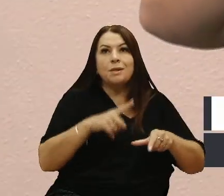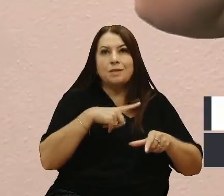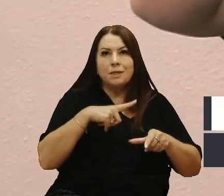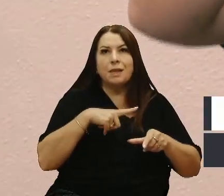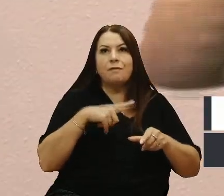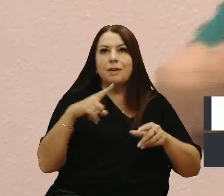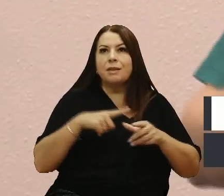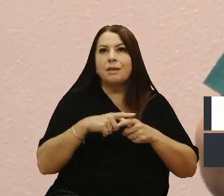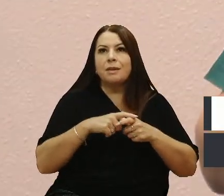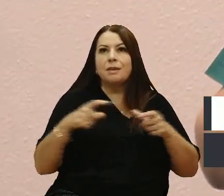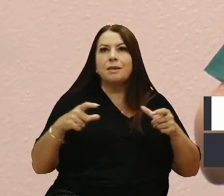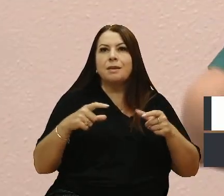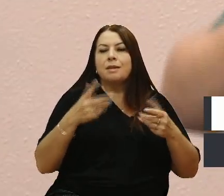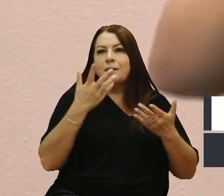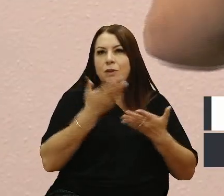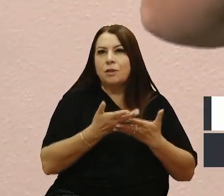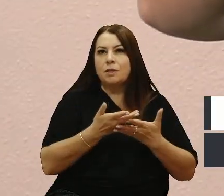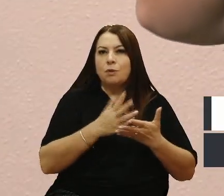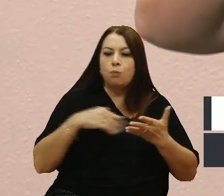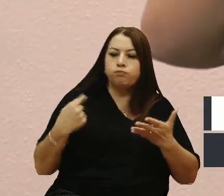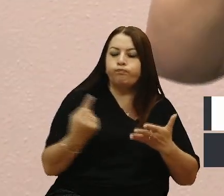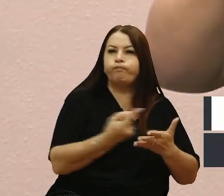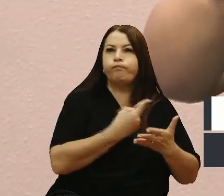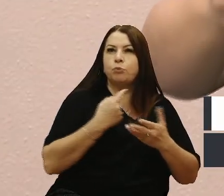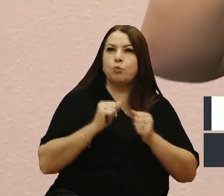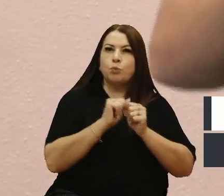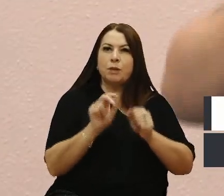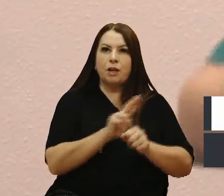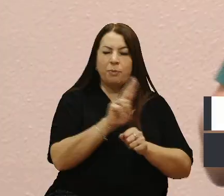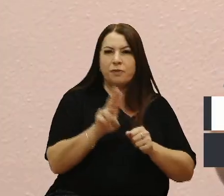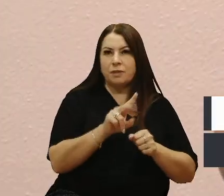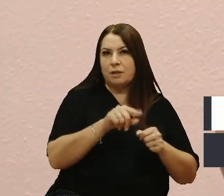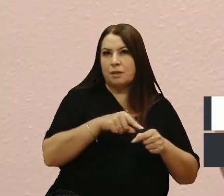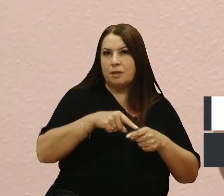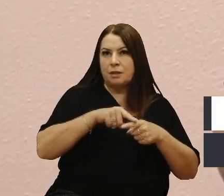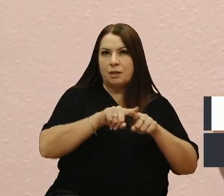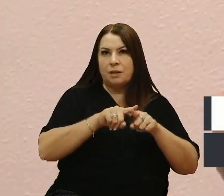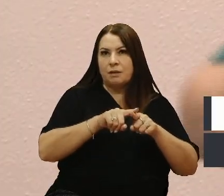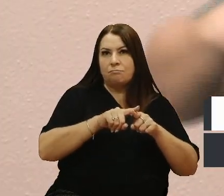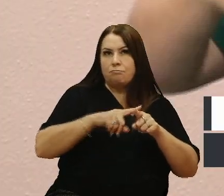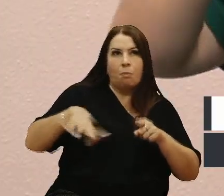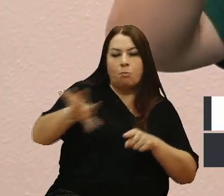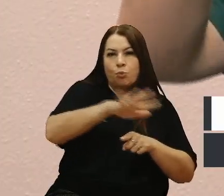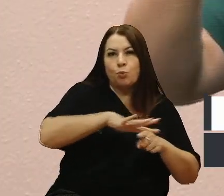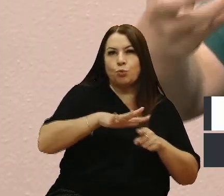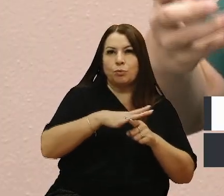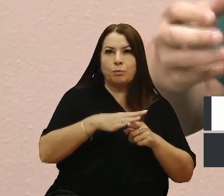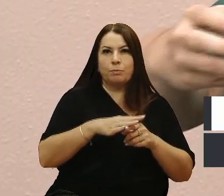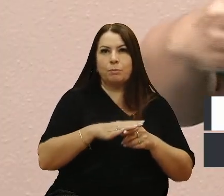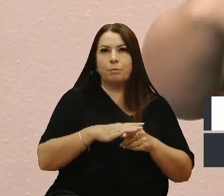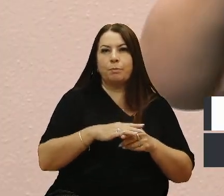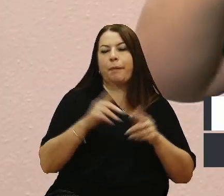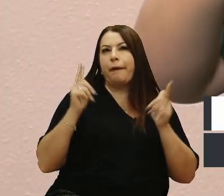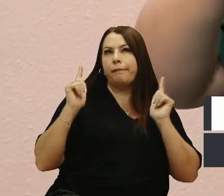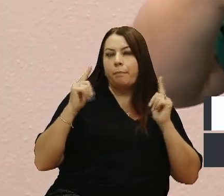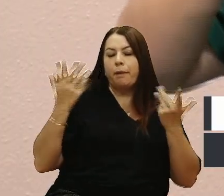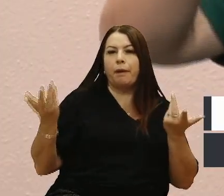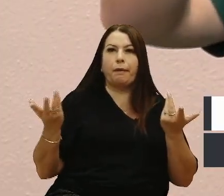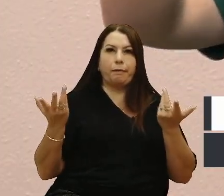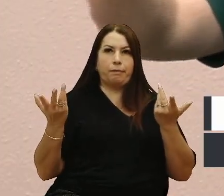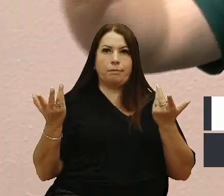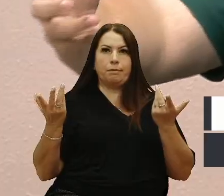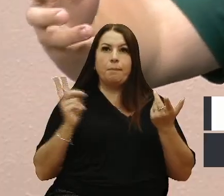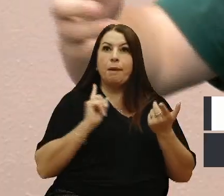criar um grande parque, onde que será utilizado por vocês, mas por toda a comunidade caxiense, para entretenimento, para